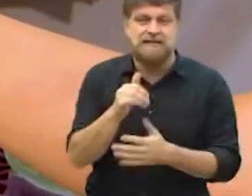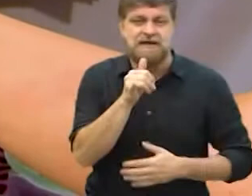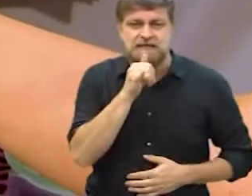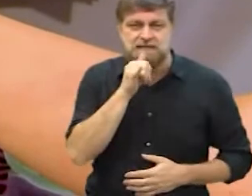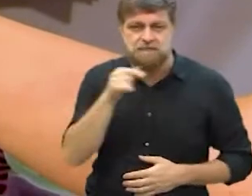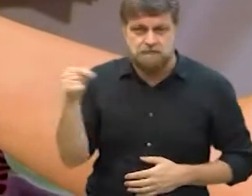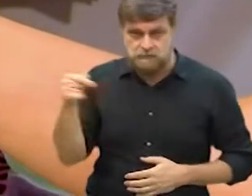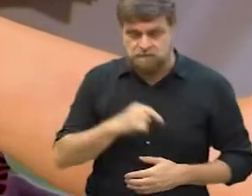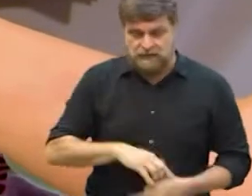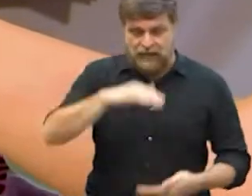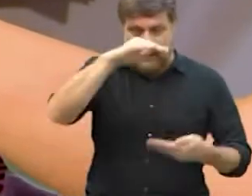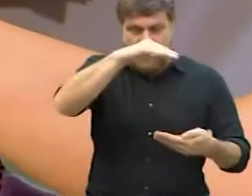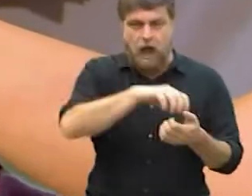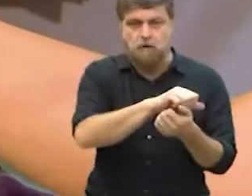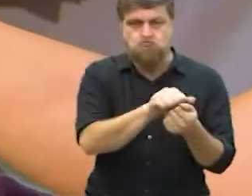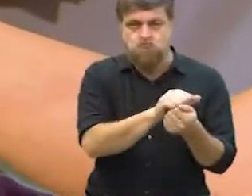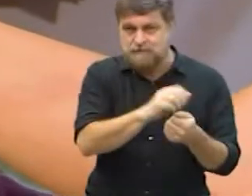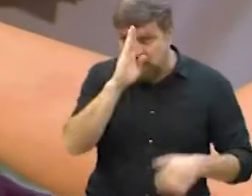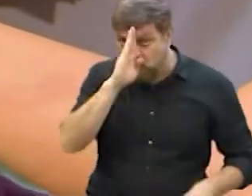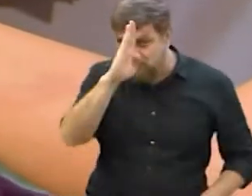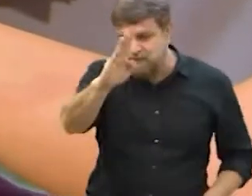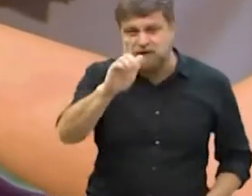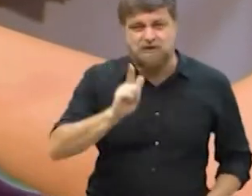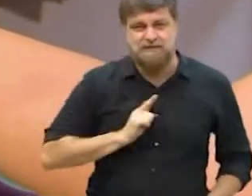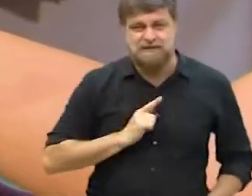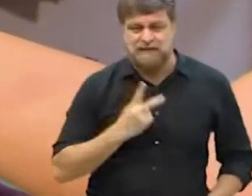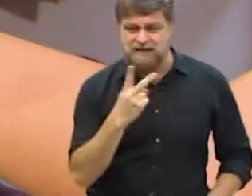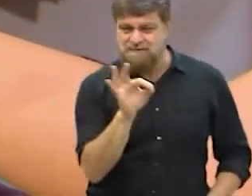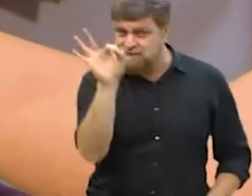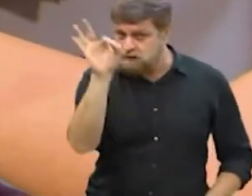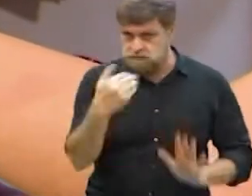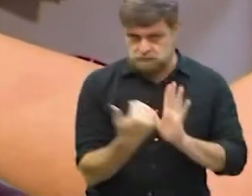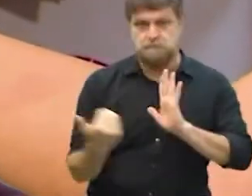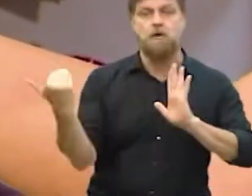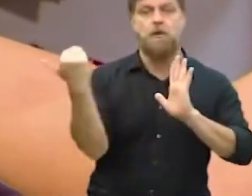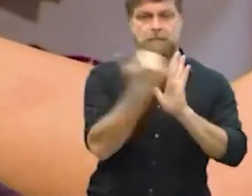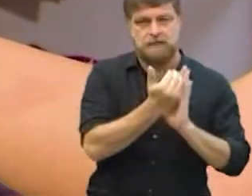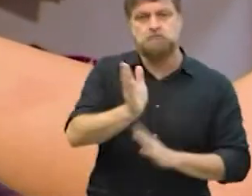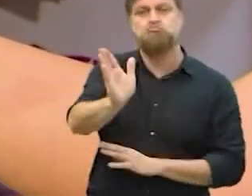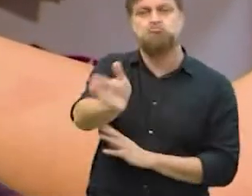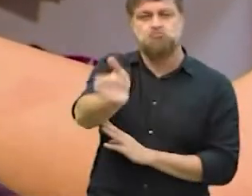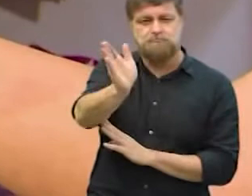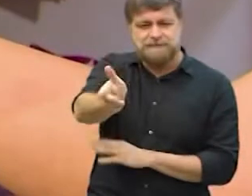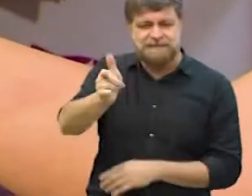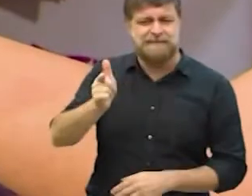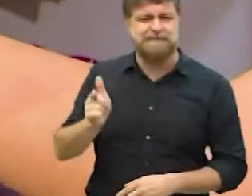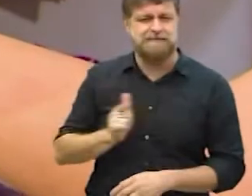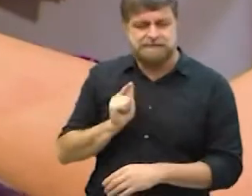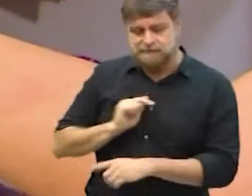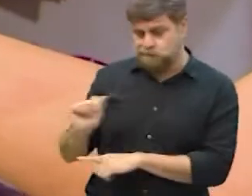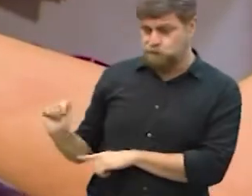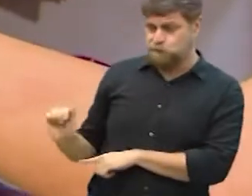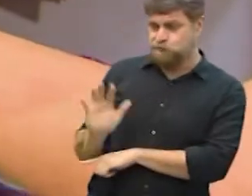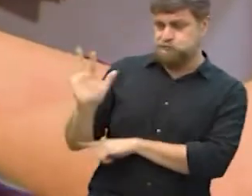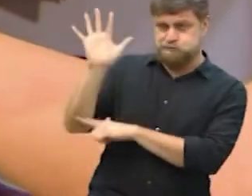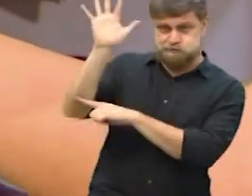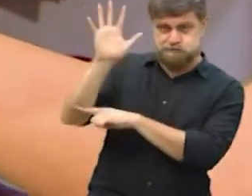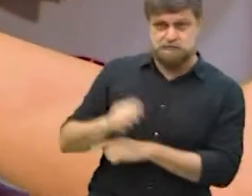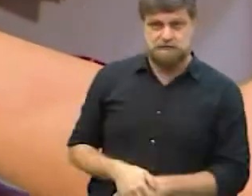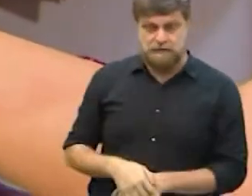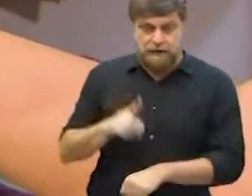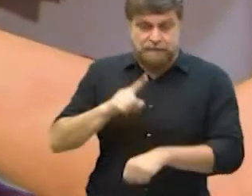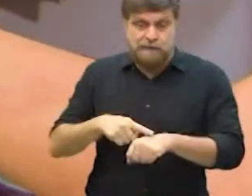passado, rações, por exemplo, que é o carro-chefe da empresa, a gente já tem assim, mais de 20% de aumento. É um valor